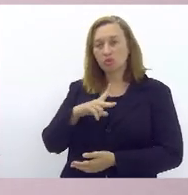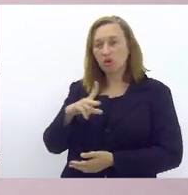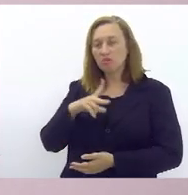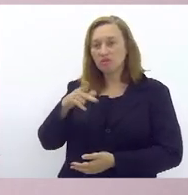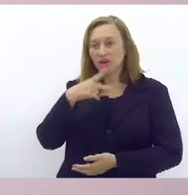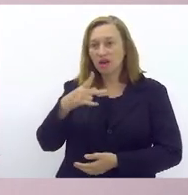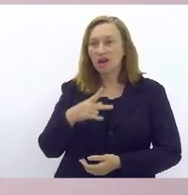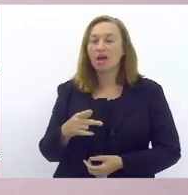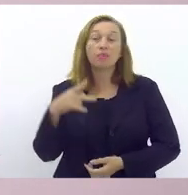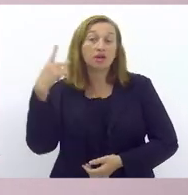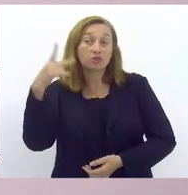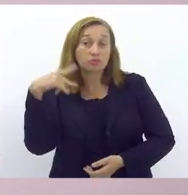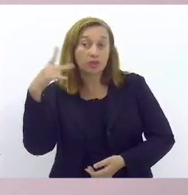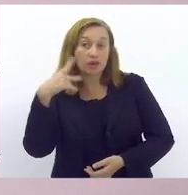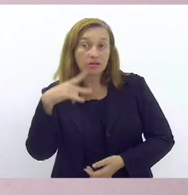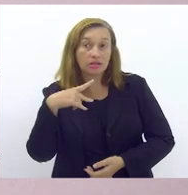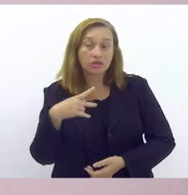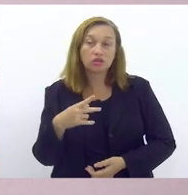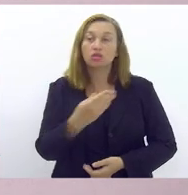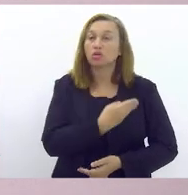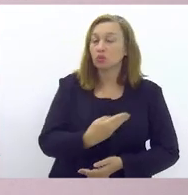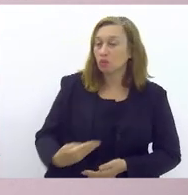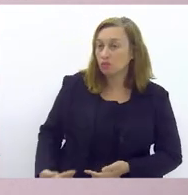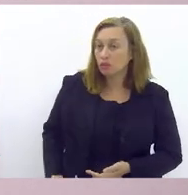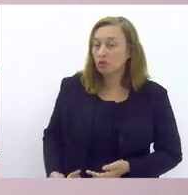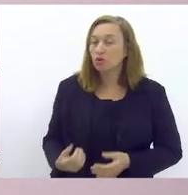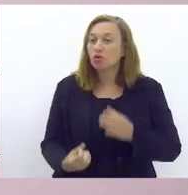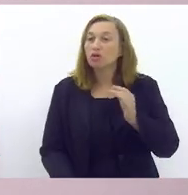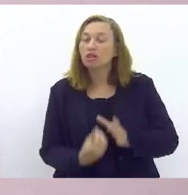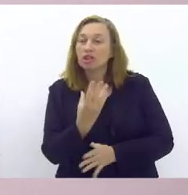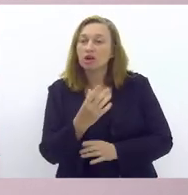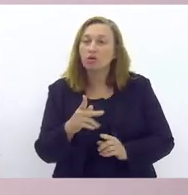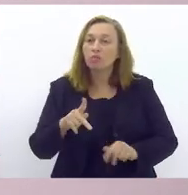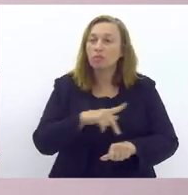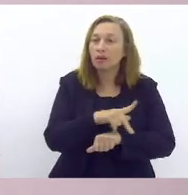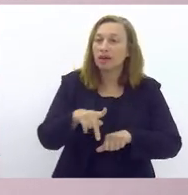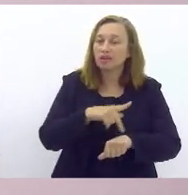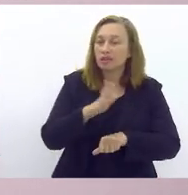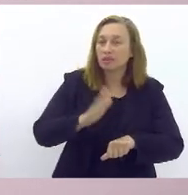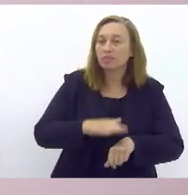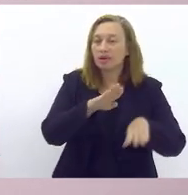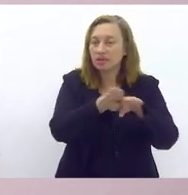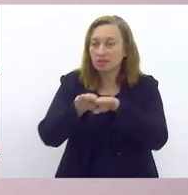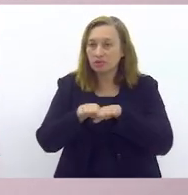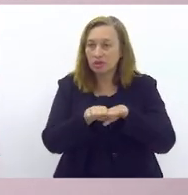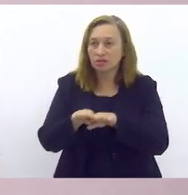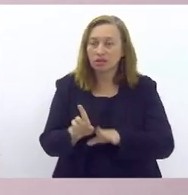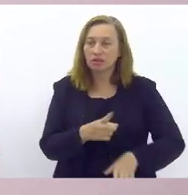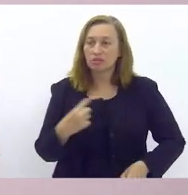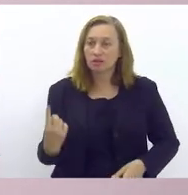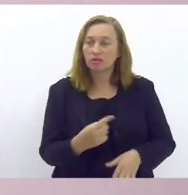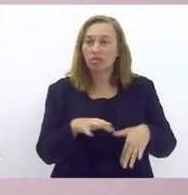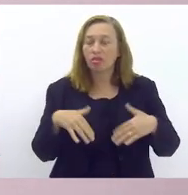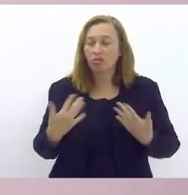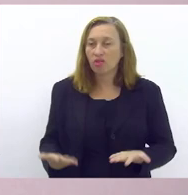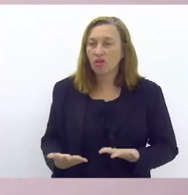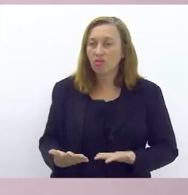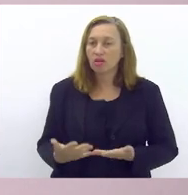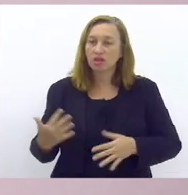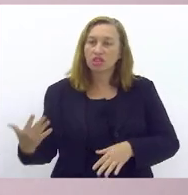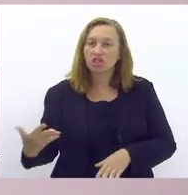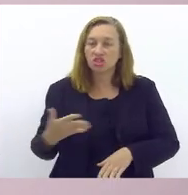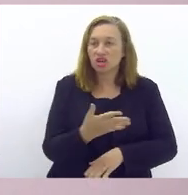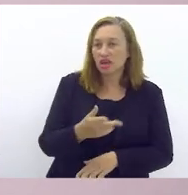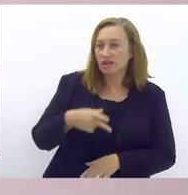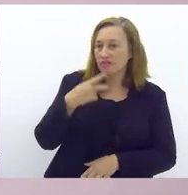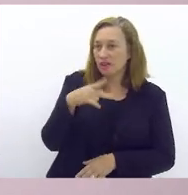nossos parlamentares, nossos governantes construam um país mais igualitário para a gente. Então, não adianta chegar e